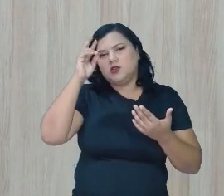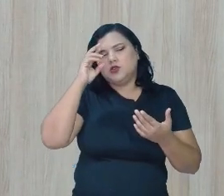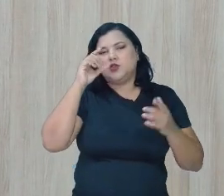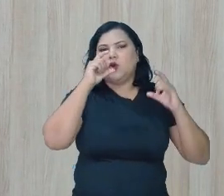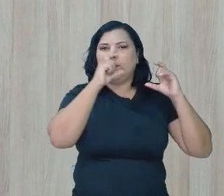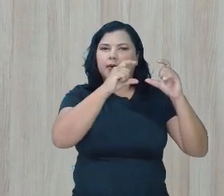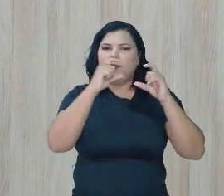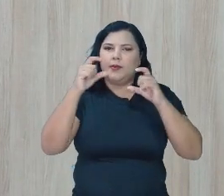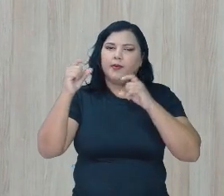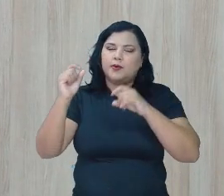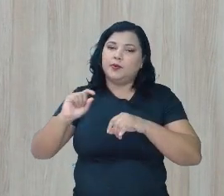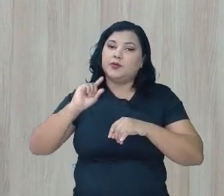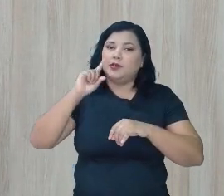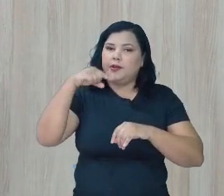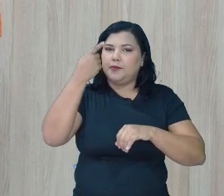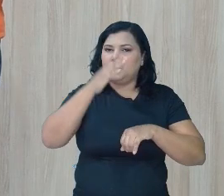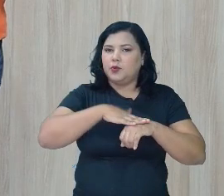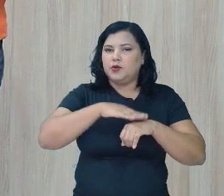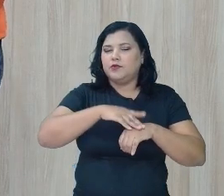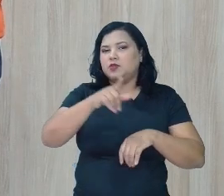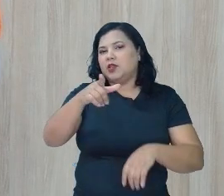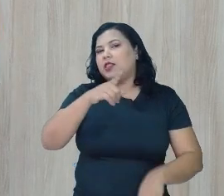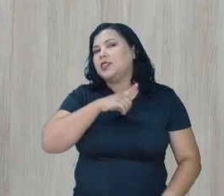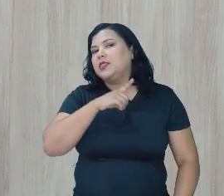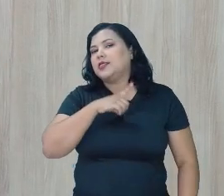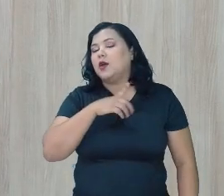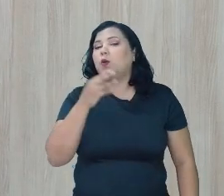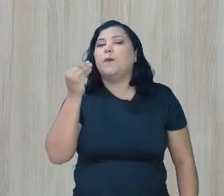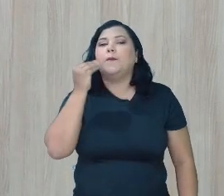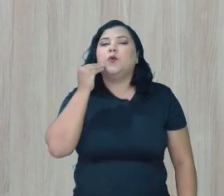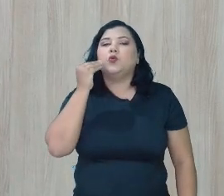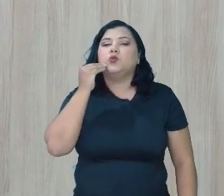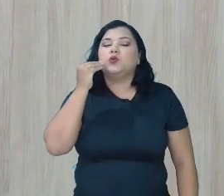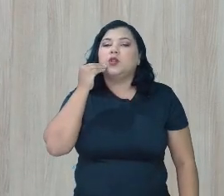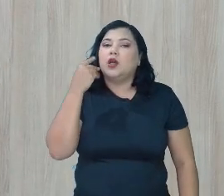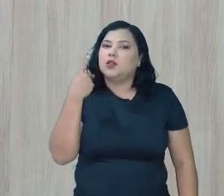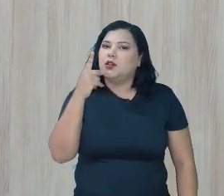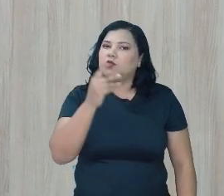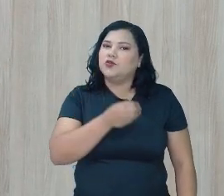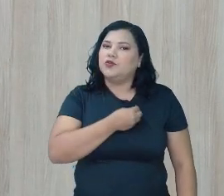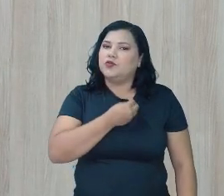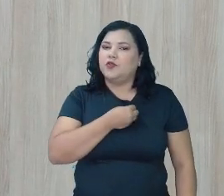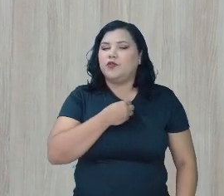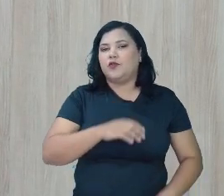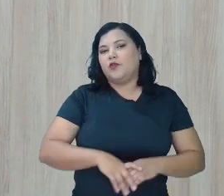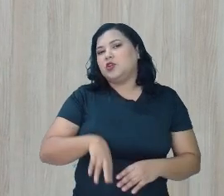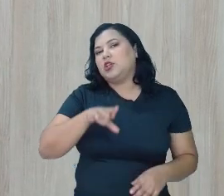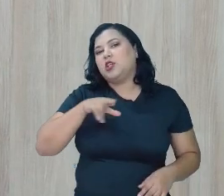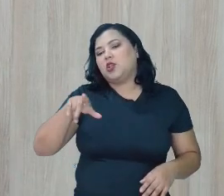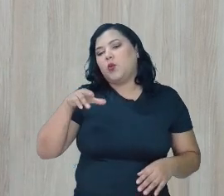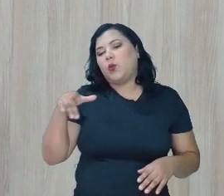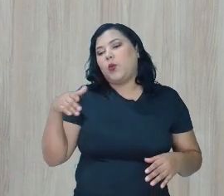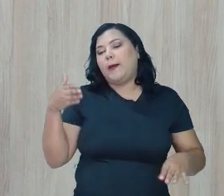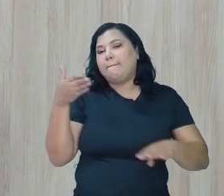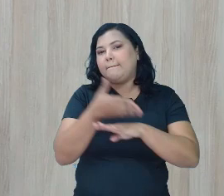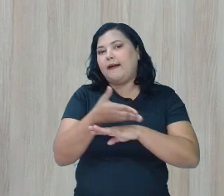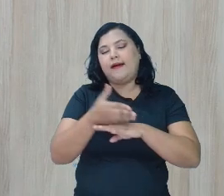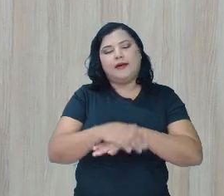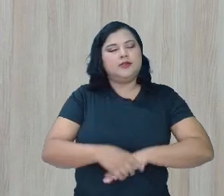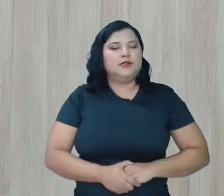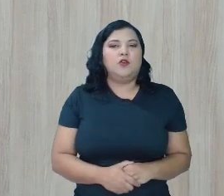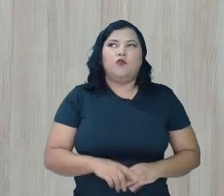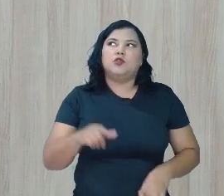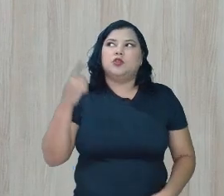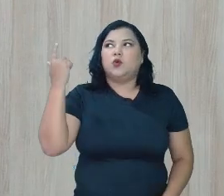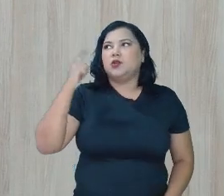para quando você chegar numa oportunidade ímpar na sua vida, você não é barrado, você não consegue